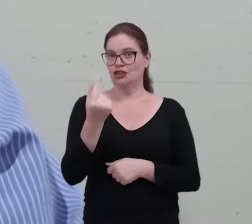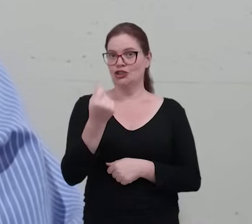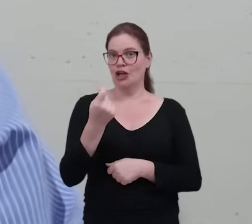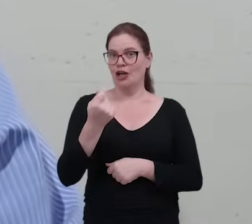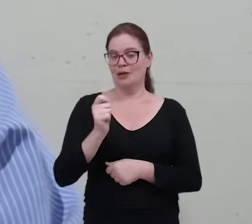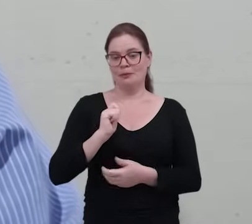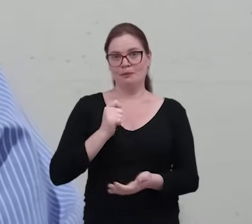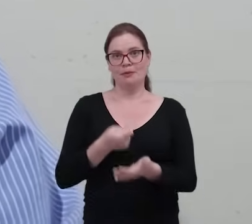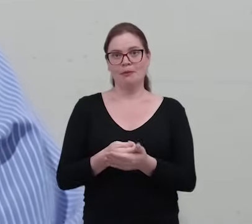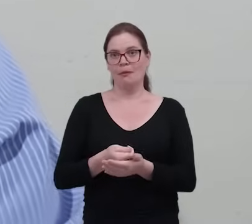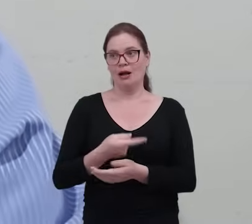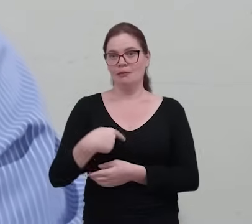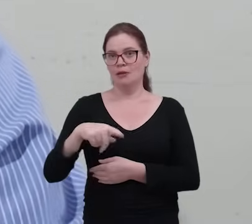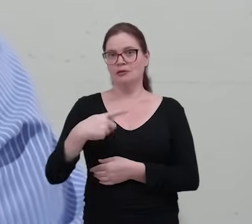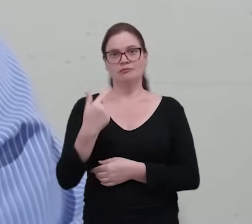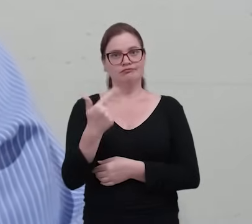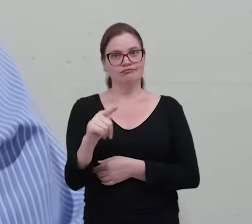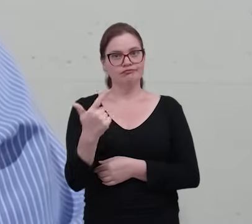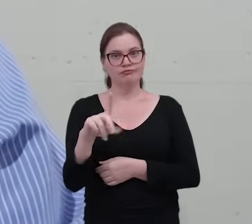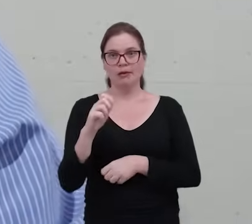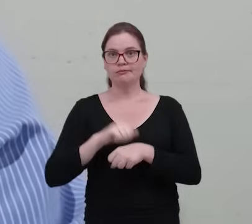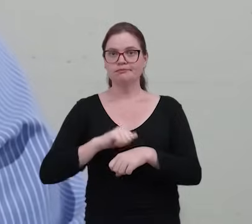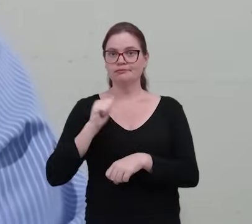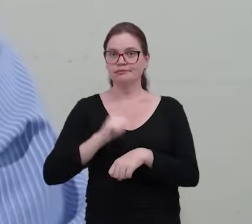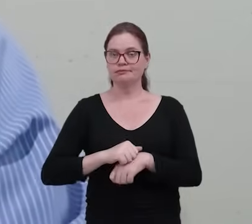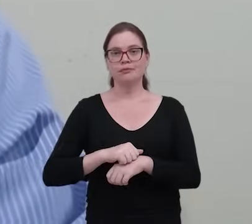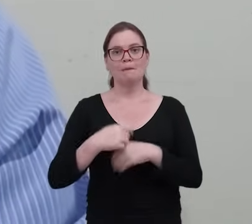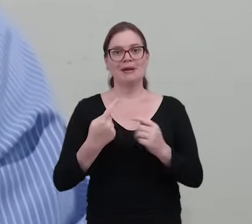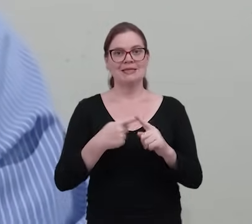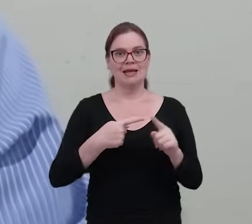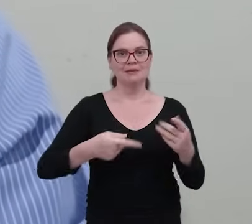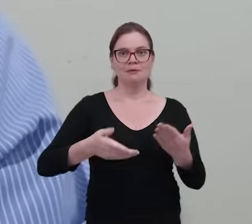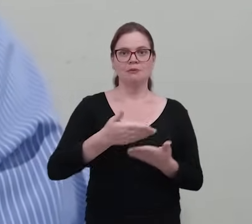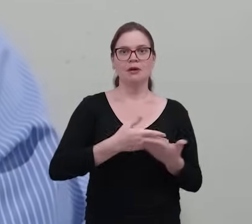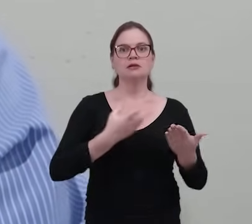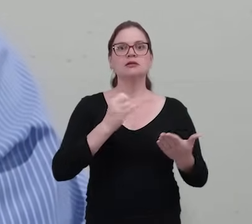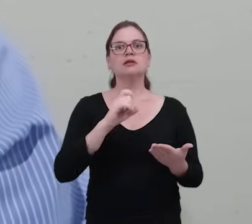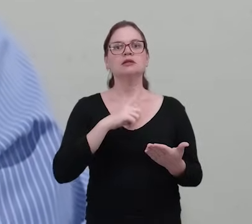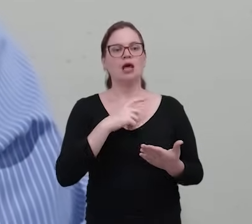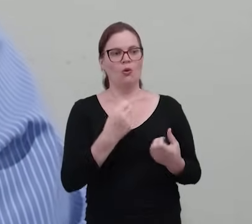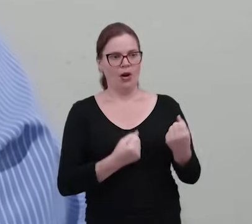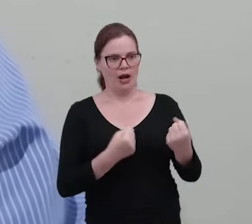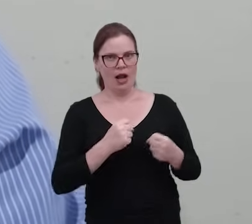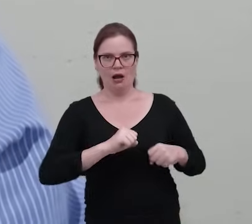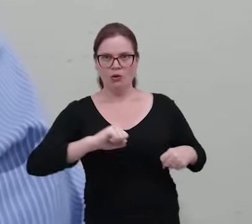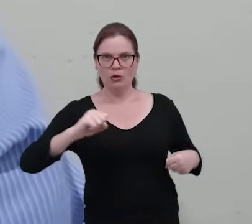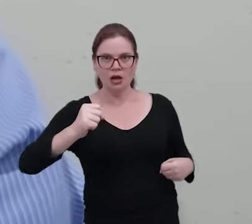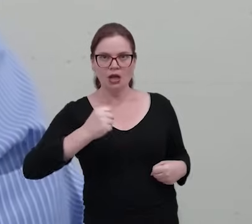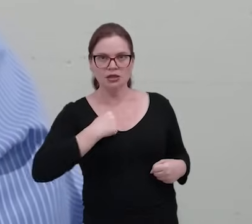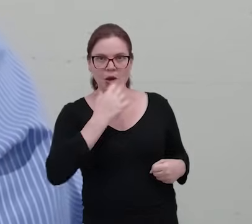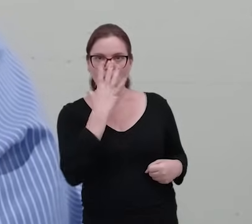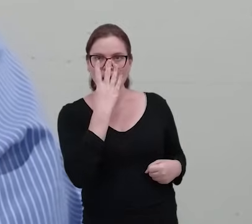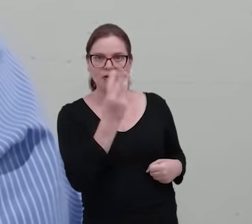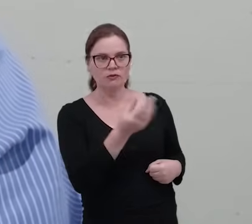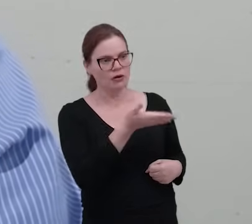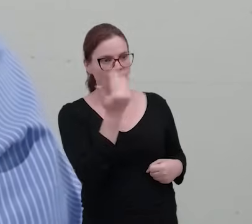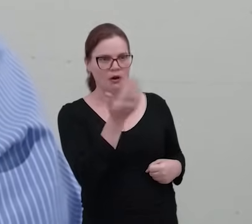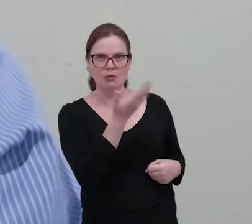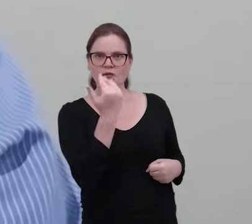de condição financeira, às vezes, para ir. Então, e os irmãos se ajudam. Quem tem um carro maior, uma